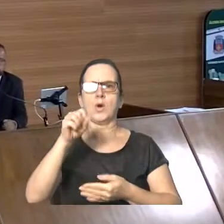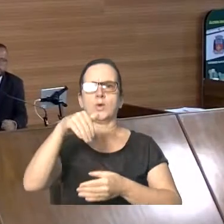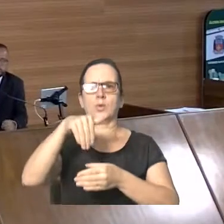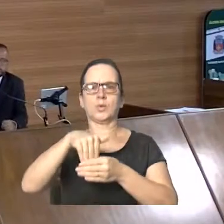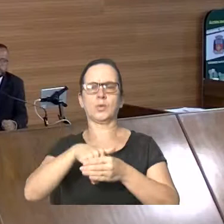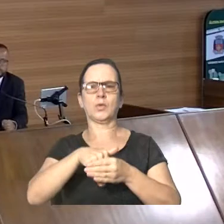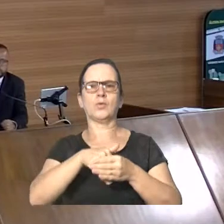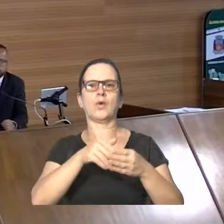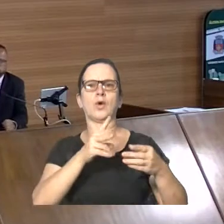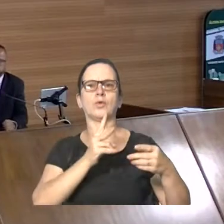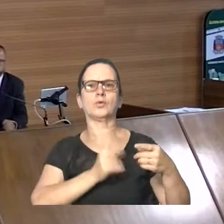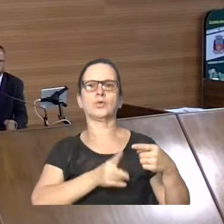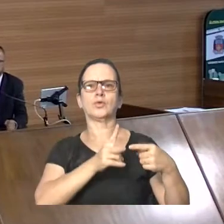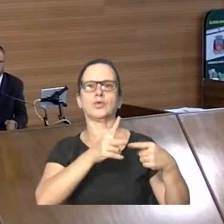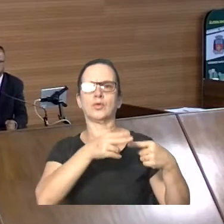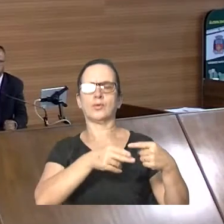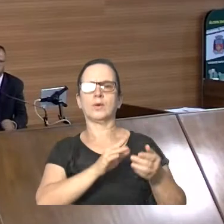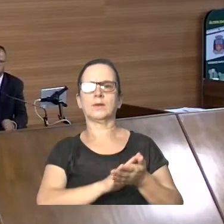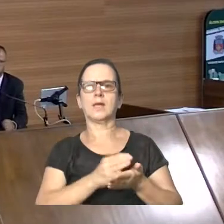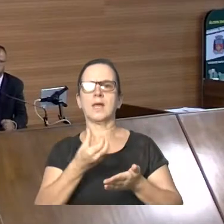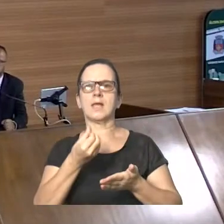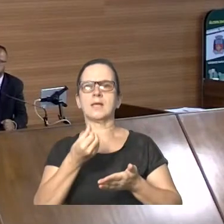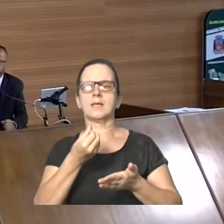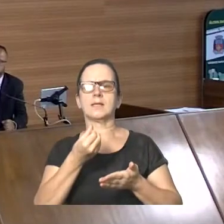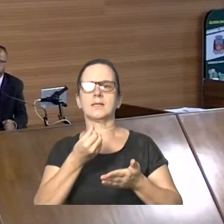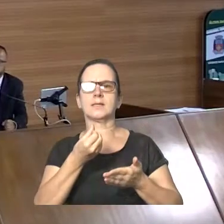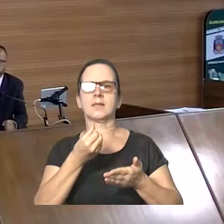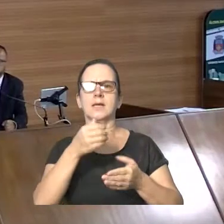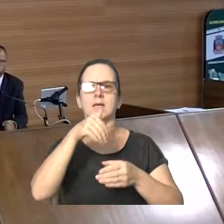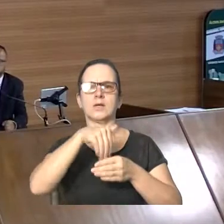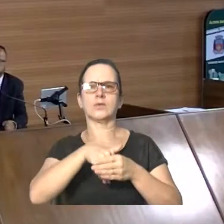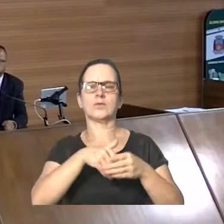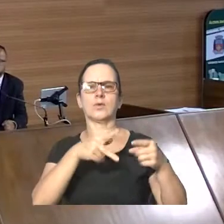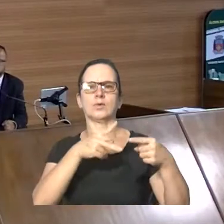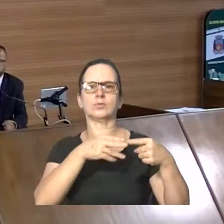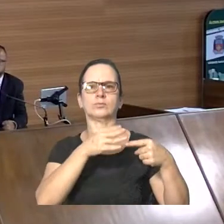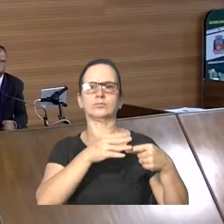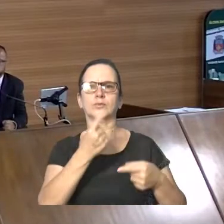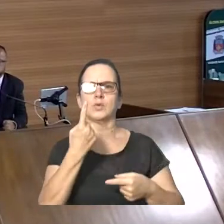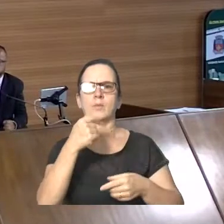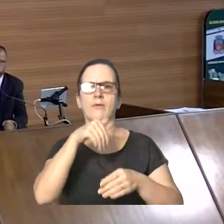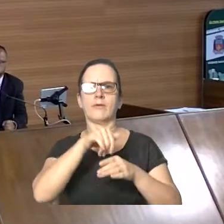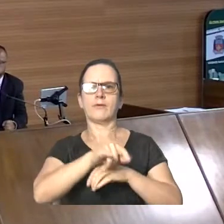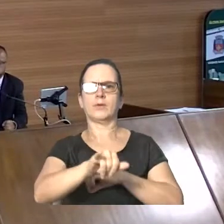pela manutenção, 6 votos pela rejeição e 1 ausência.